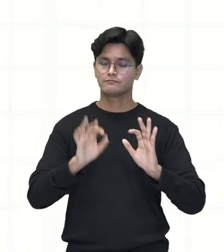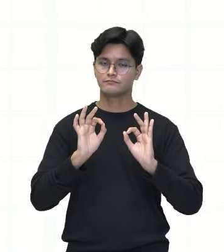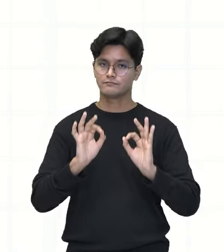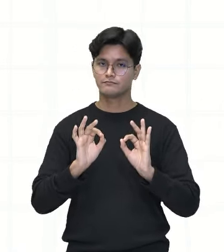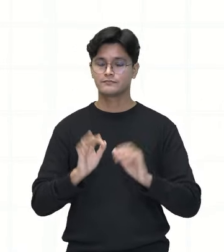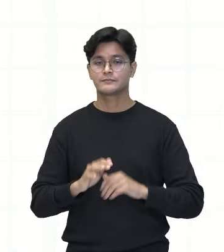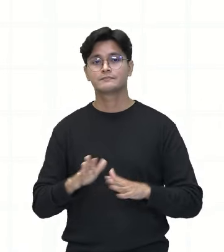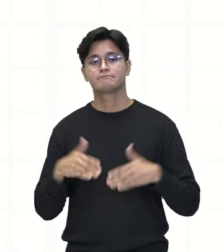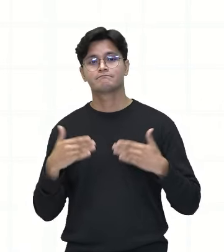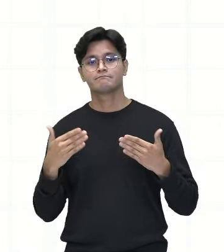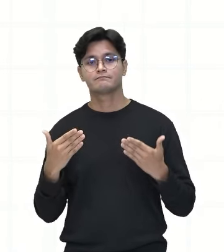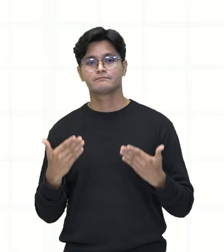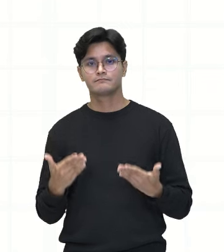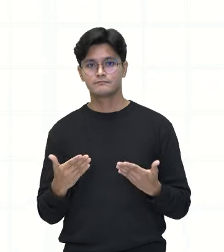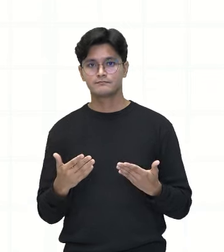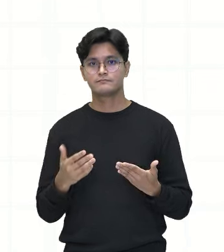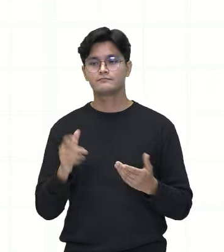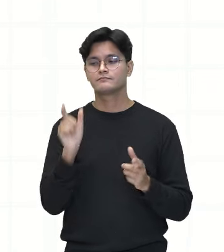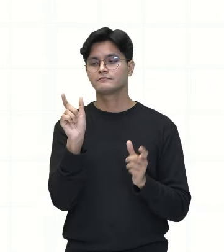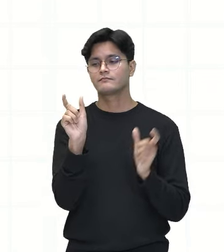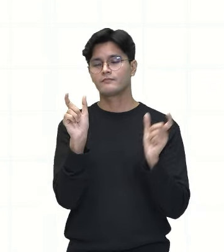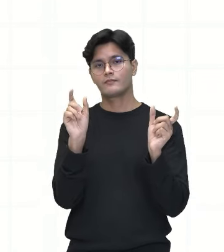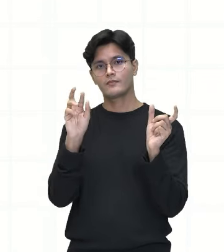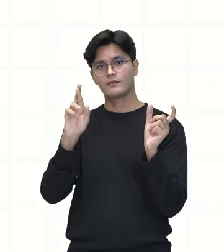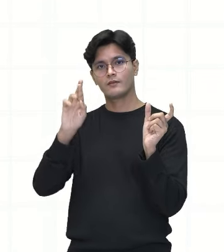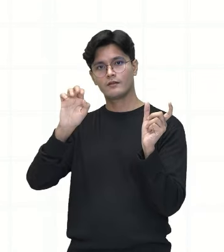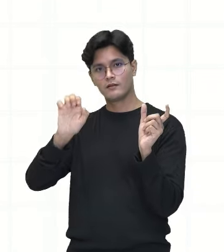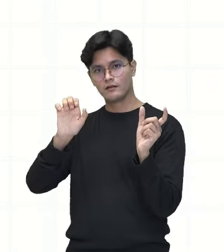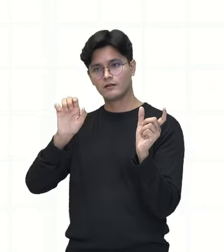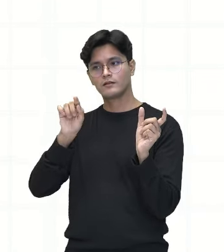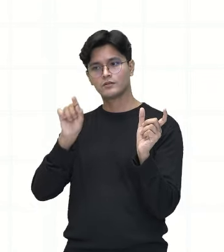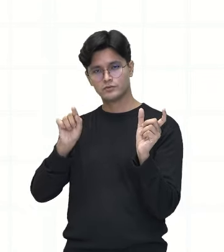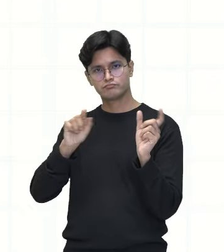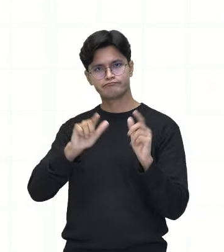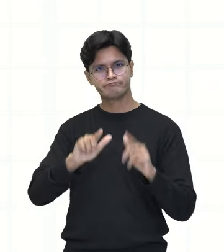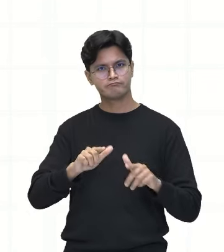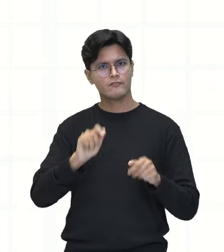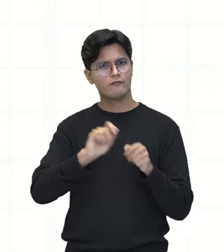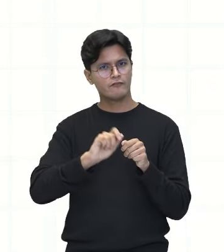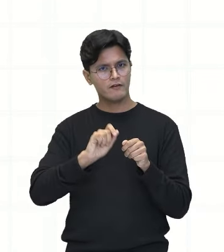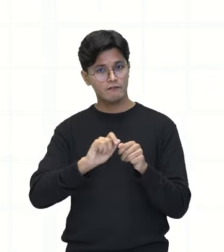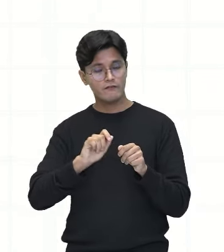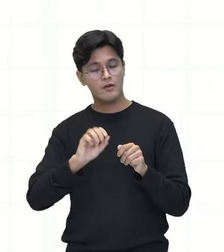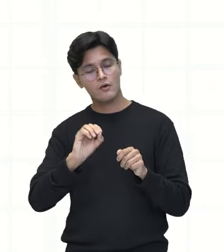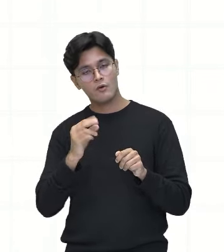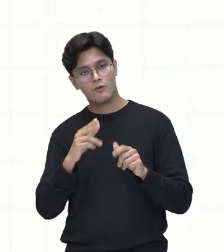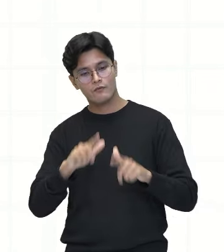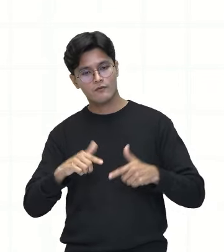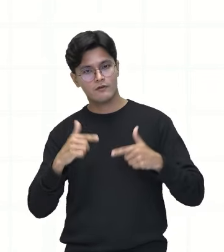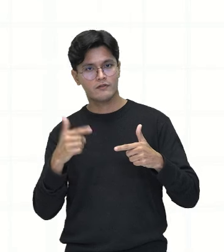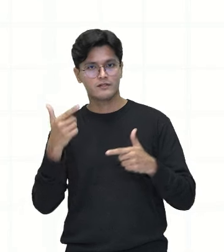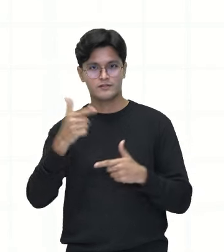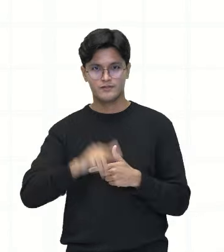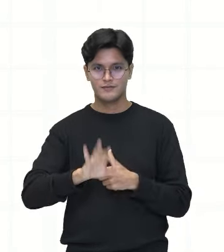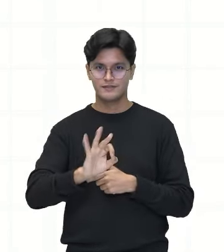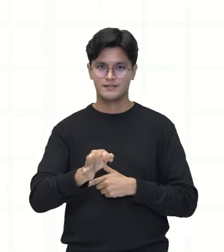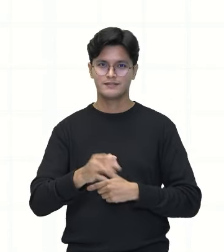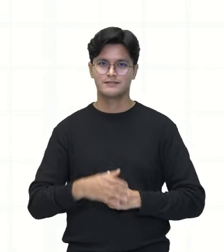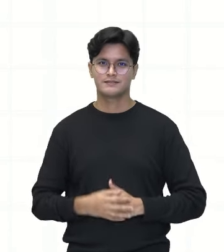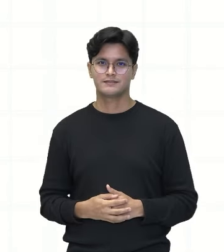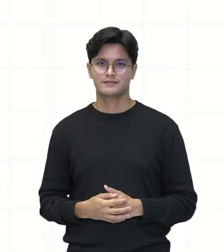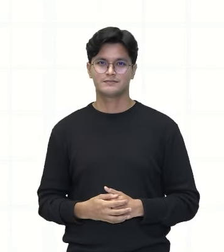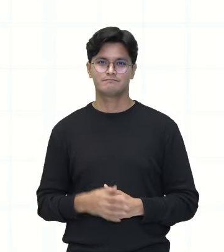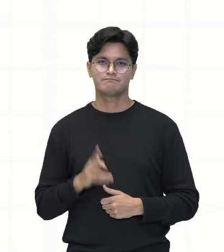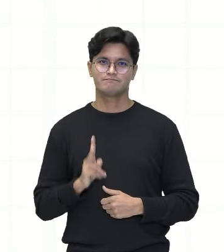Então, prefixo re significa fazer novamente ou fazer de novo.